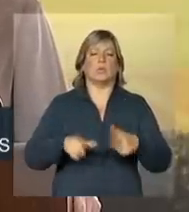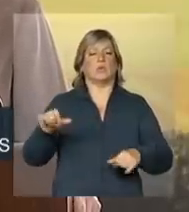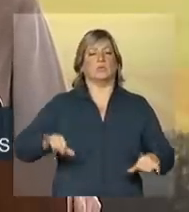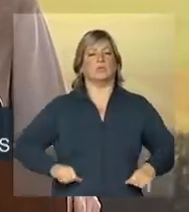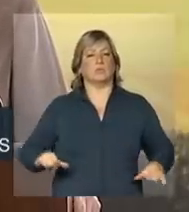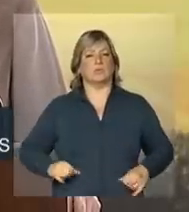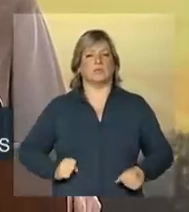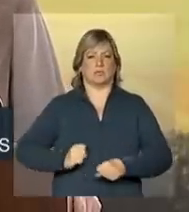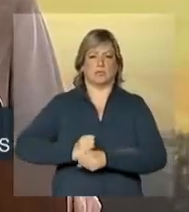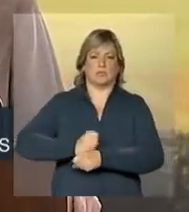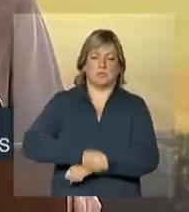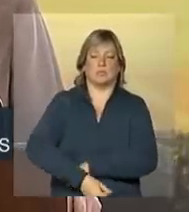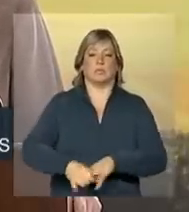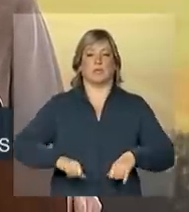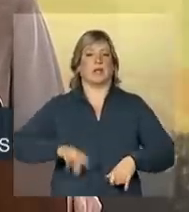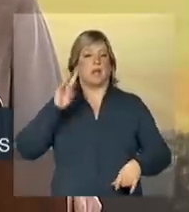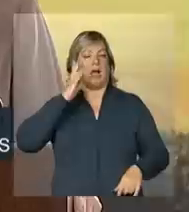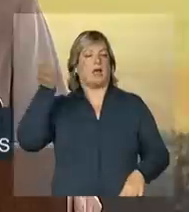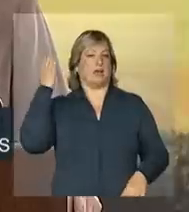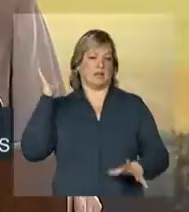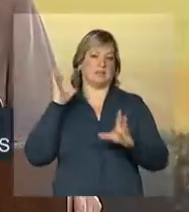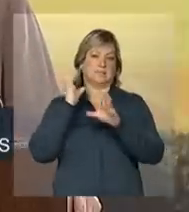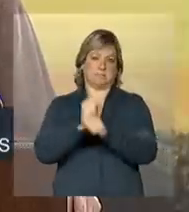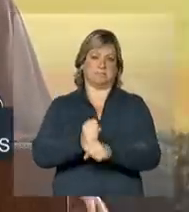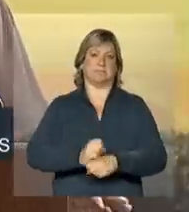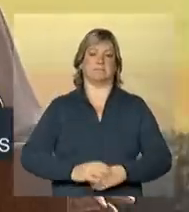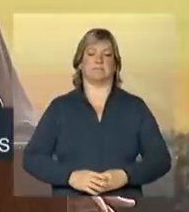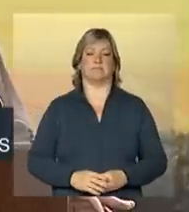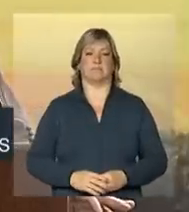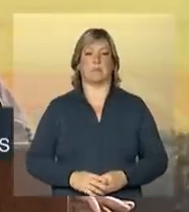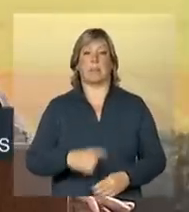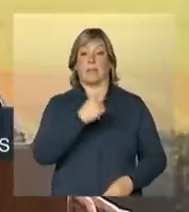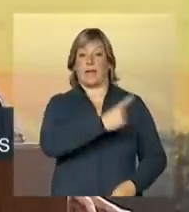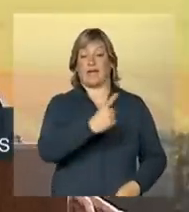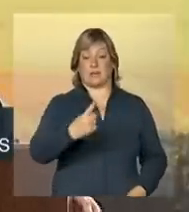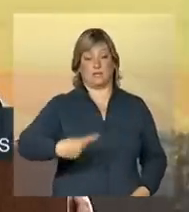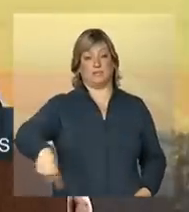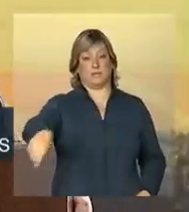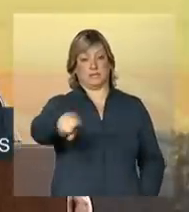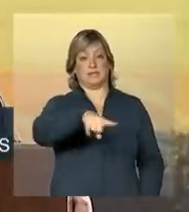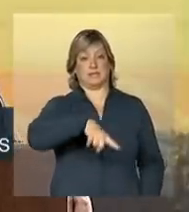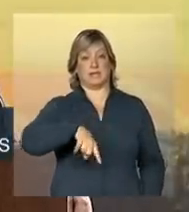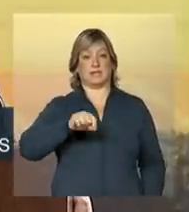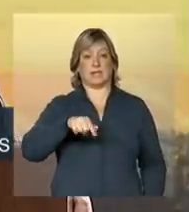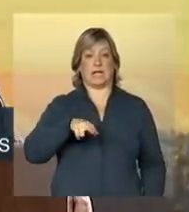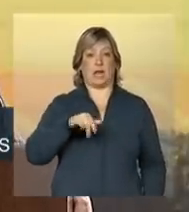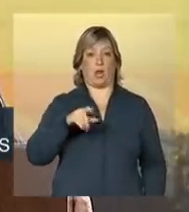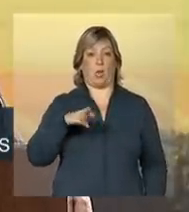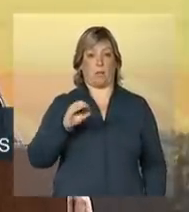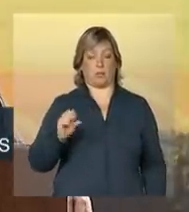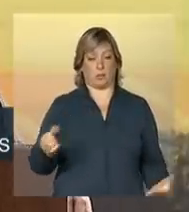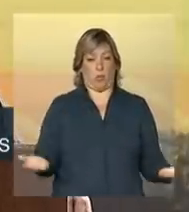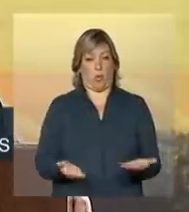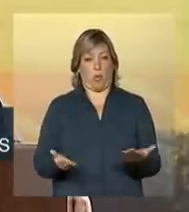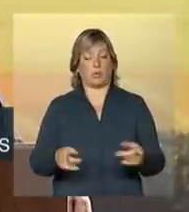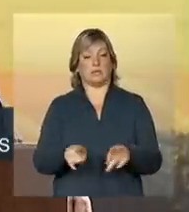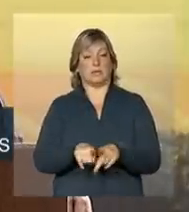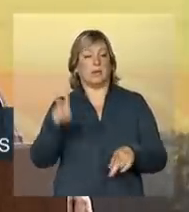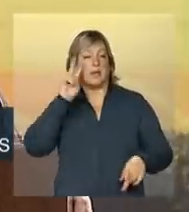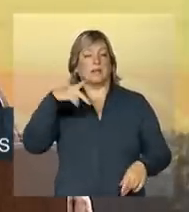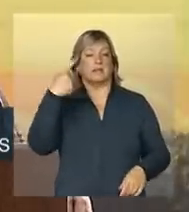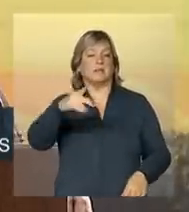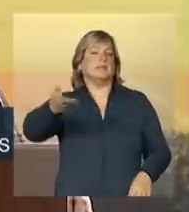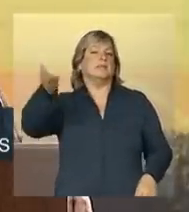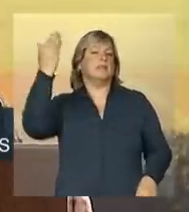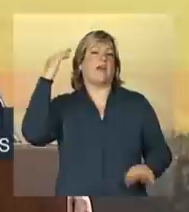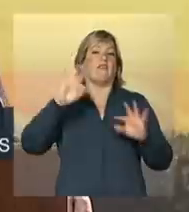submissão e escravidão cada um de vocês quilombolas de hoje e descendentes desses